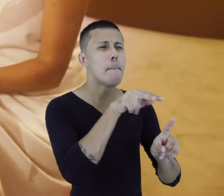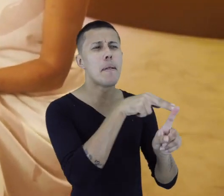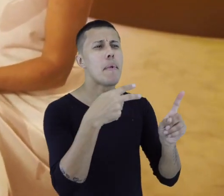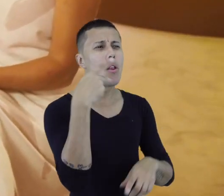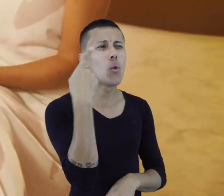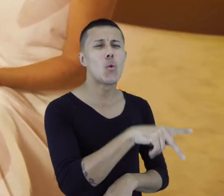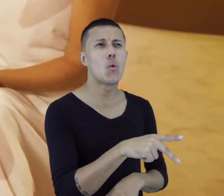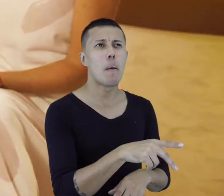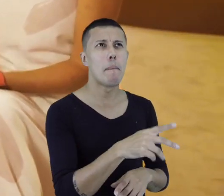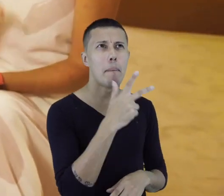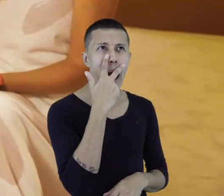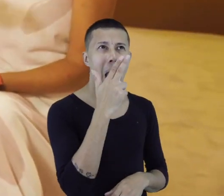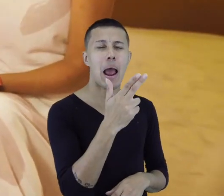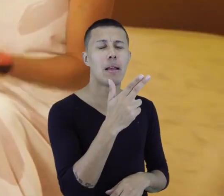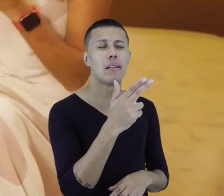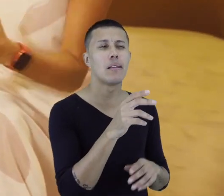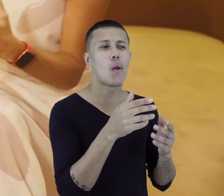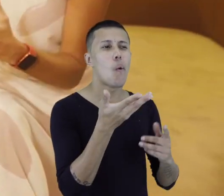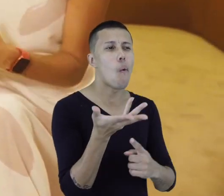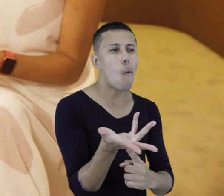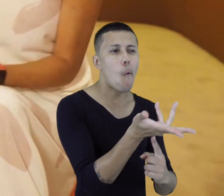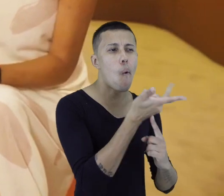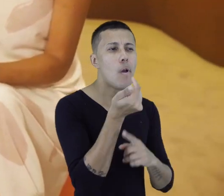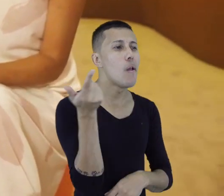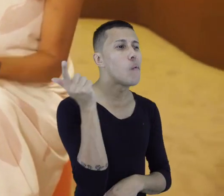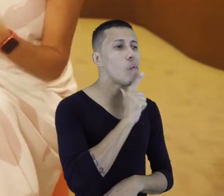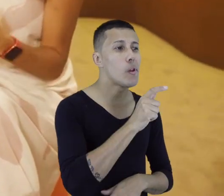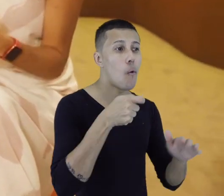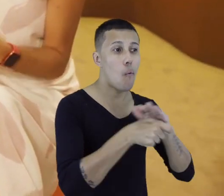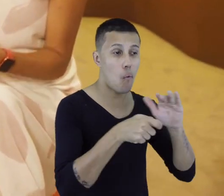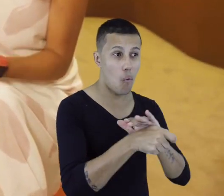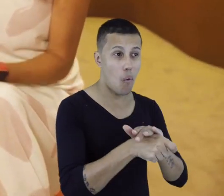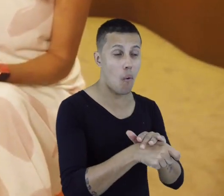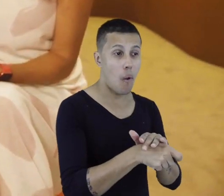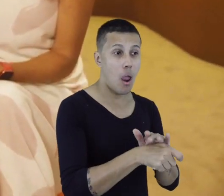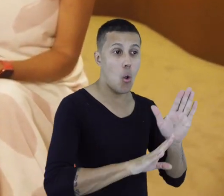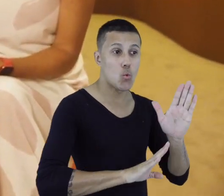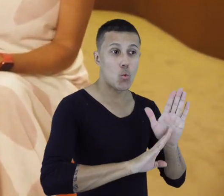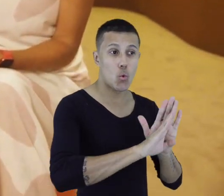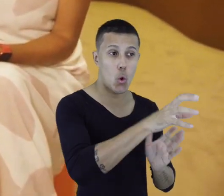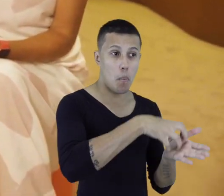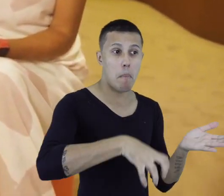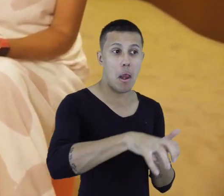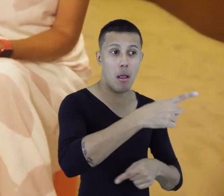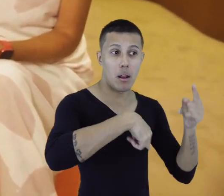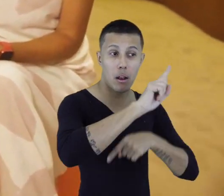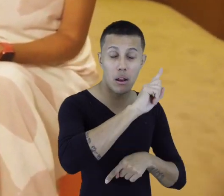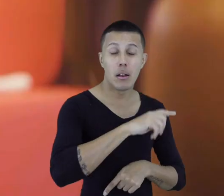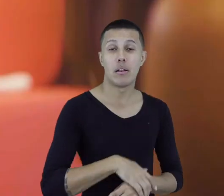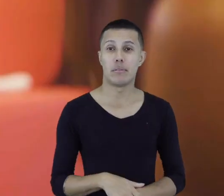é o seu pitch matador, assim, no sentido de convencer o investidor? É o crescimento de mercado?